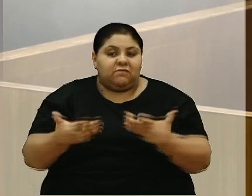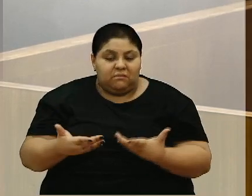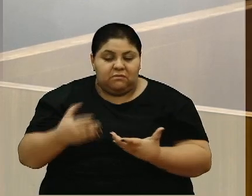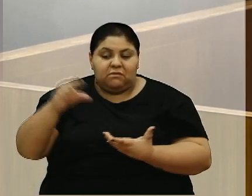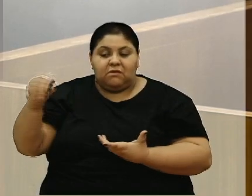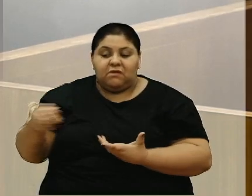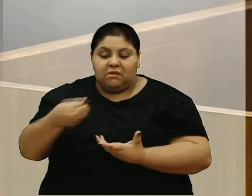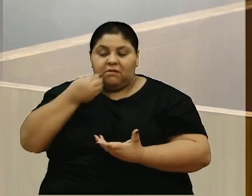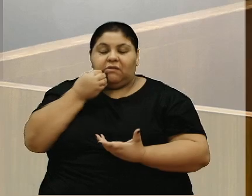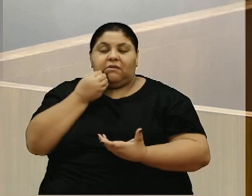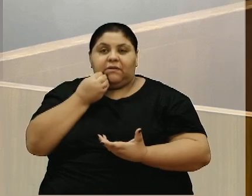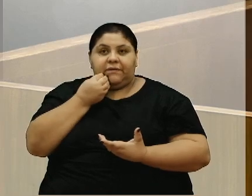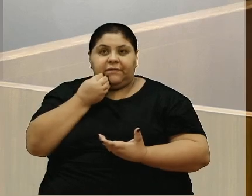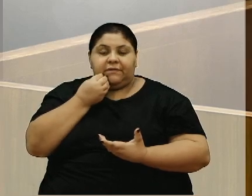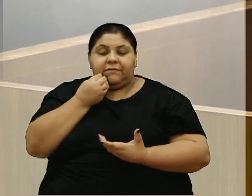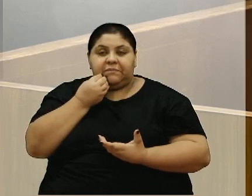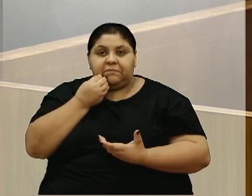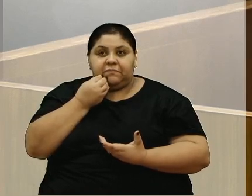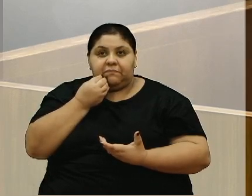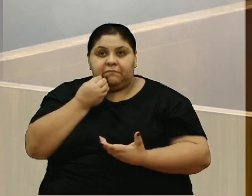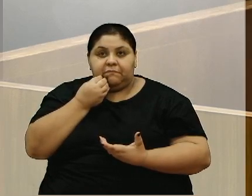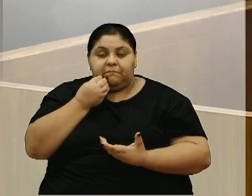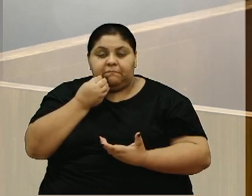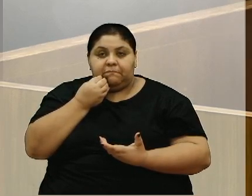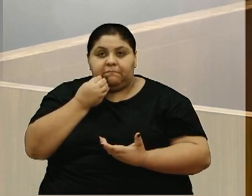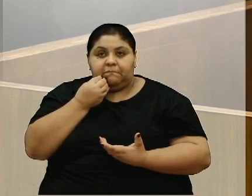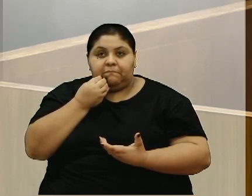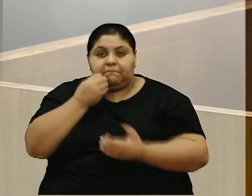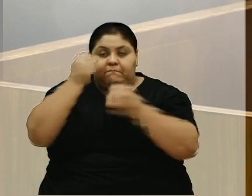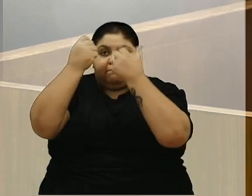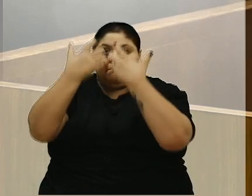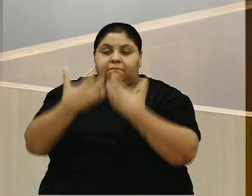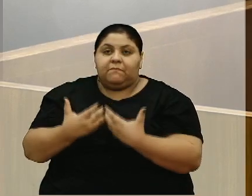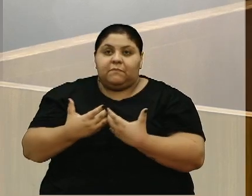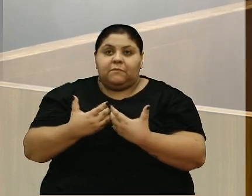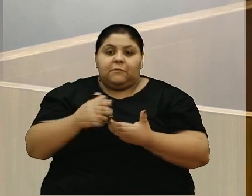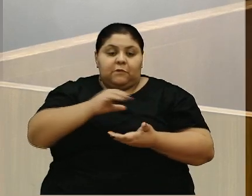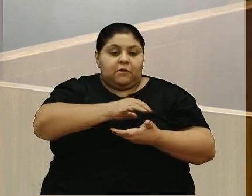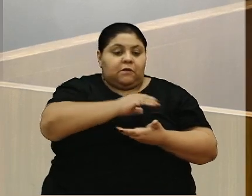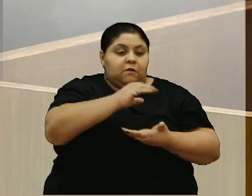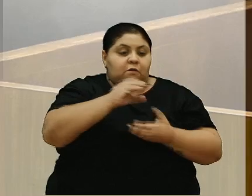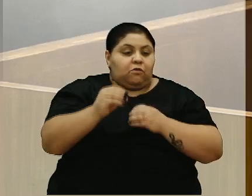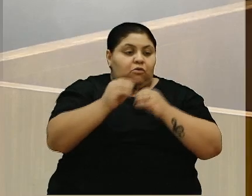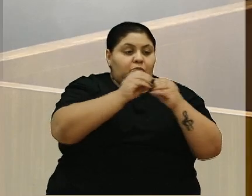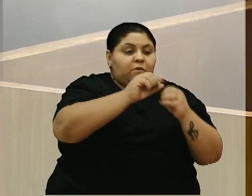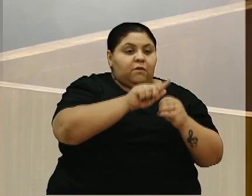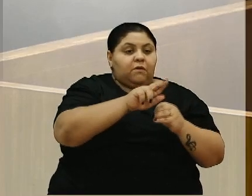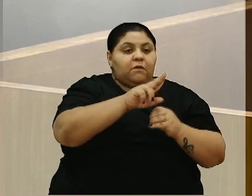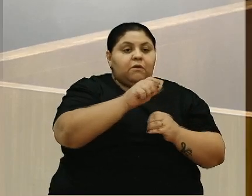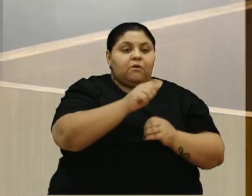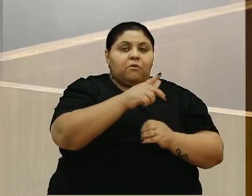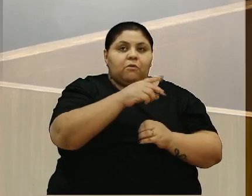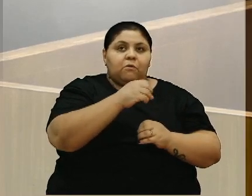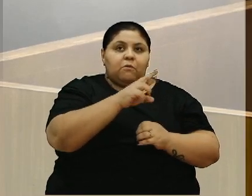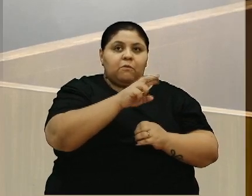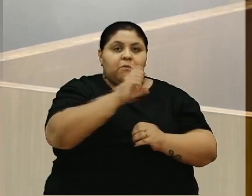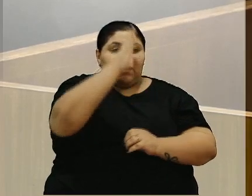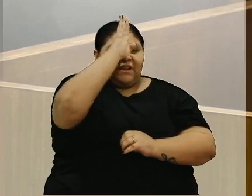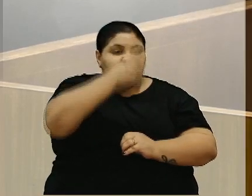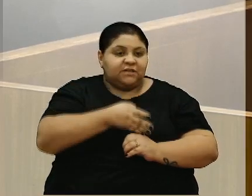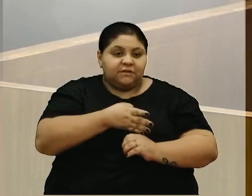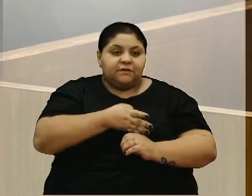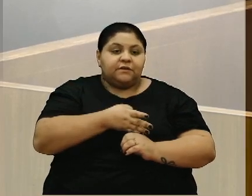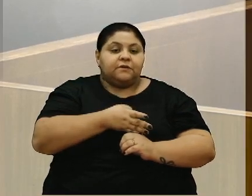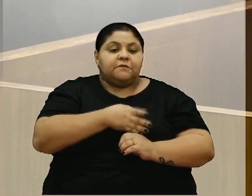aproveita para contrapor. Vamos pôr a URGS em Guaporé, de graça. Lá tem uma grande ociosidade e